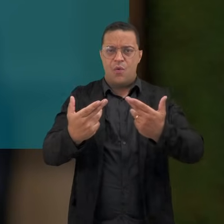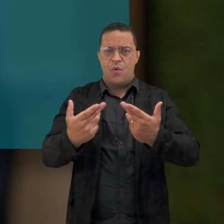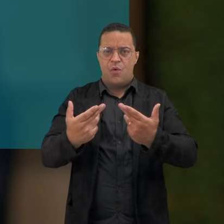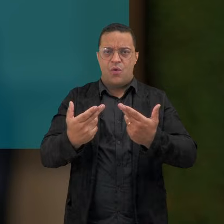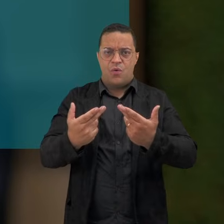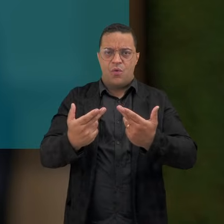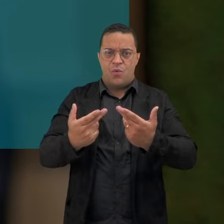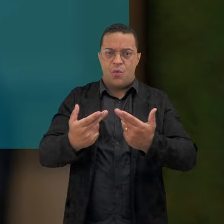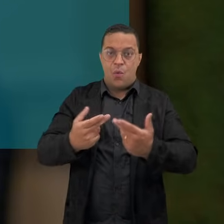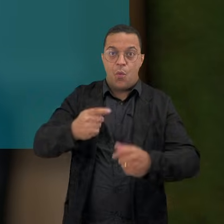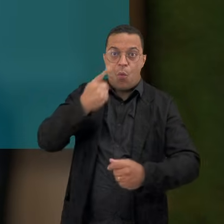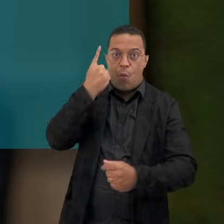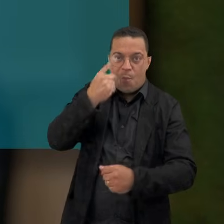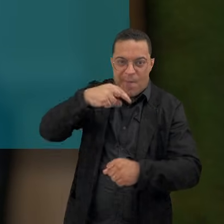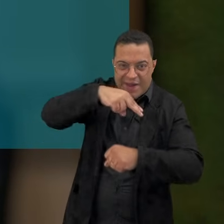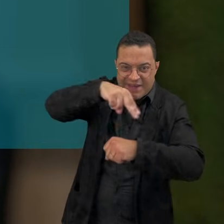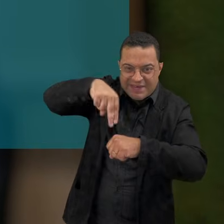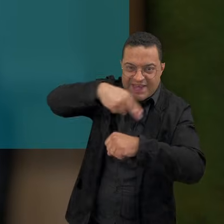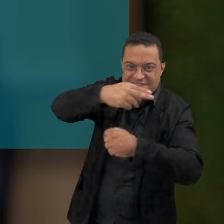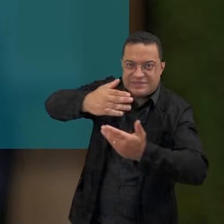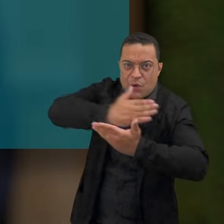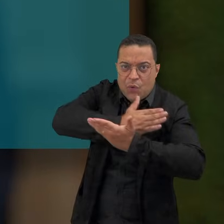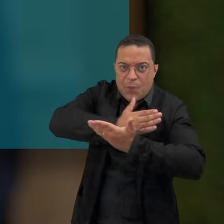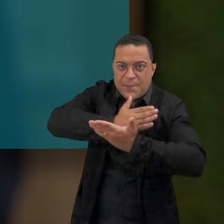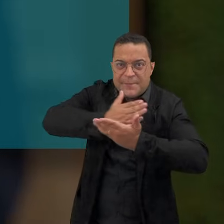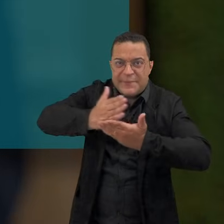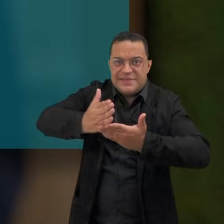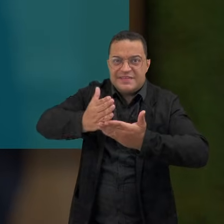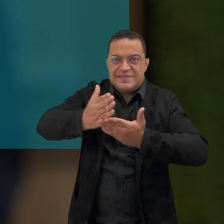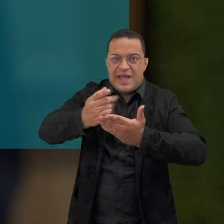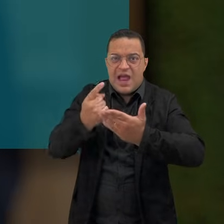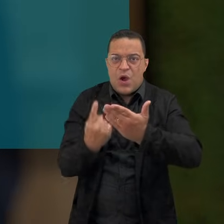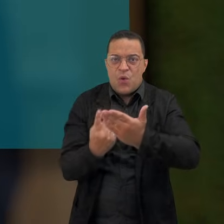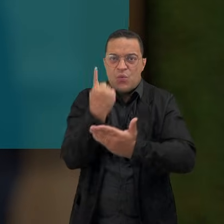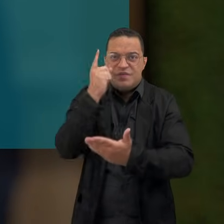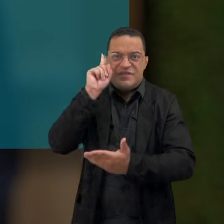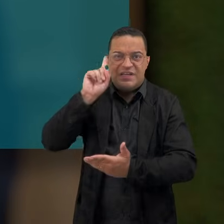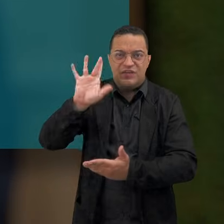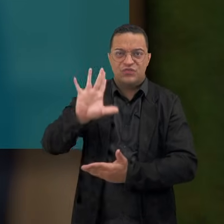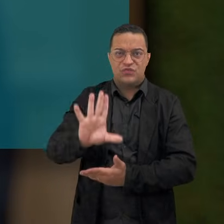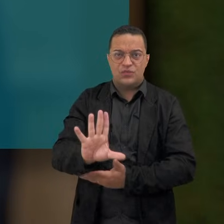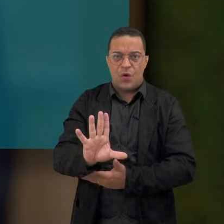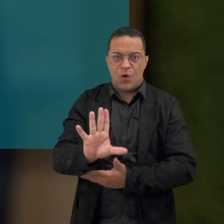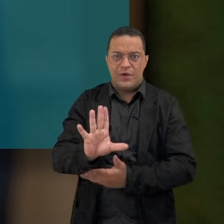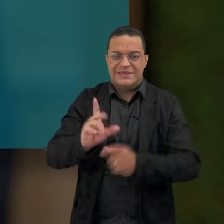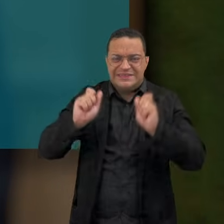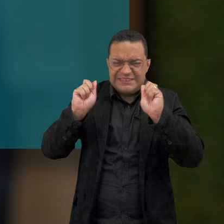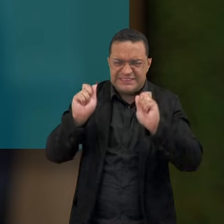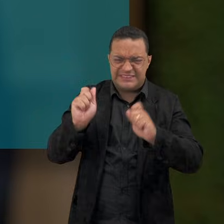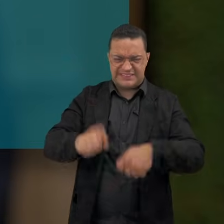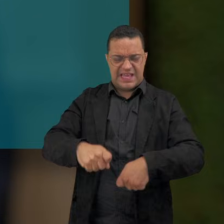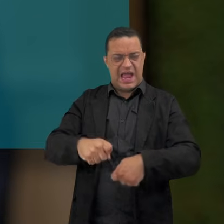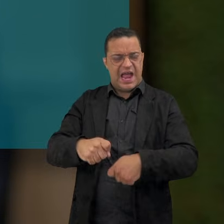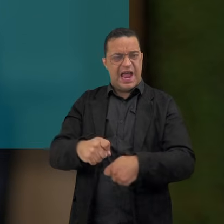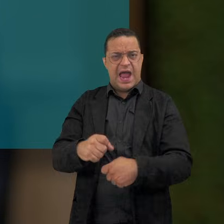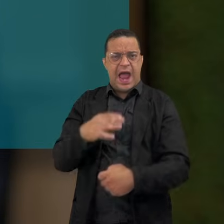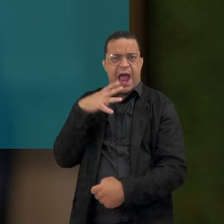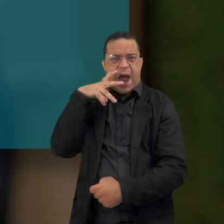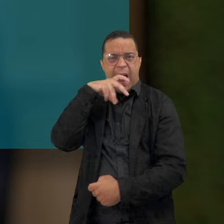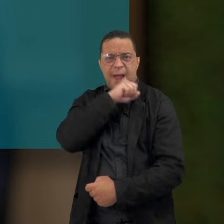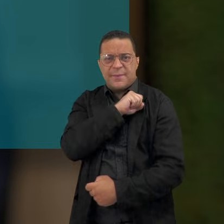fazer nascer uma terra num só dia? Nasceria uma nação de uma só